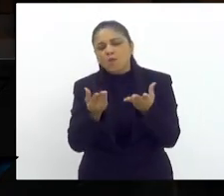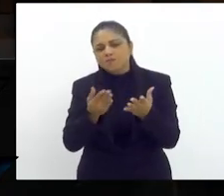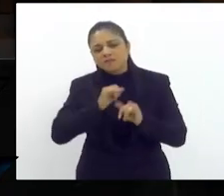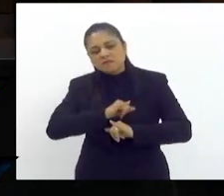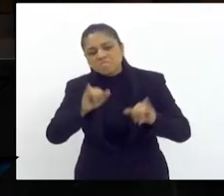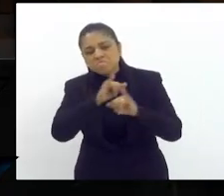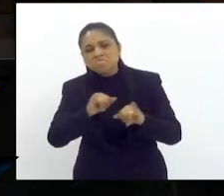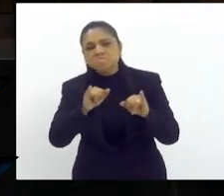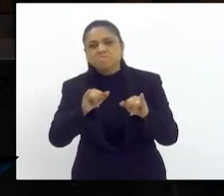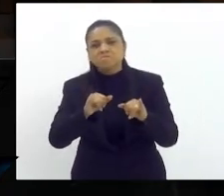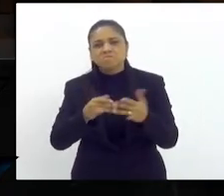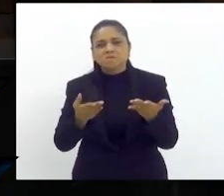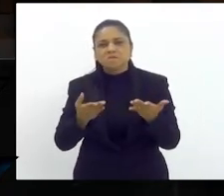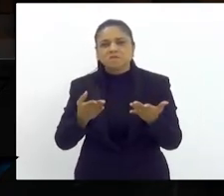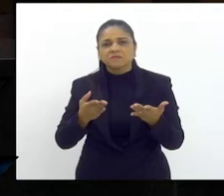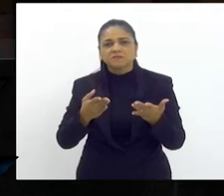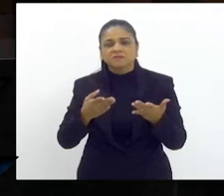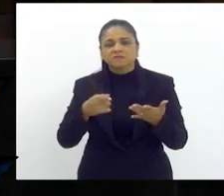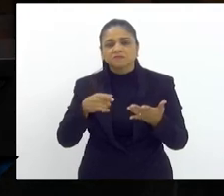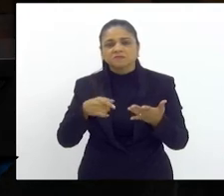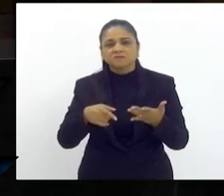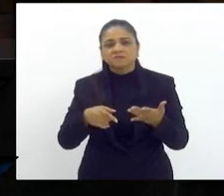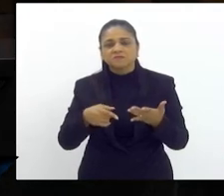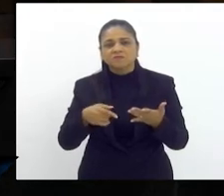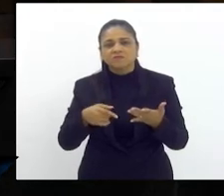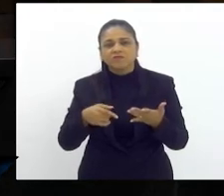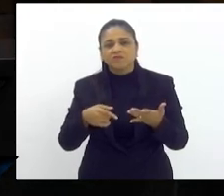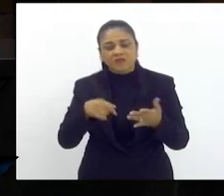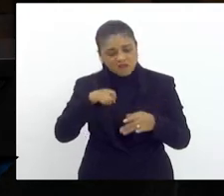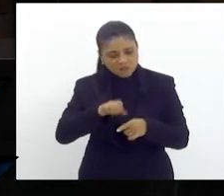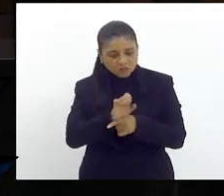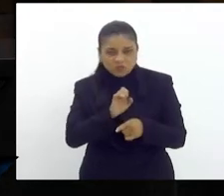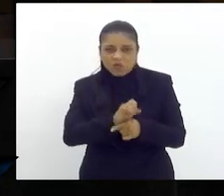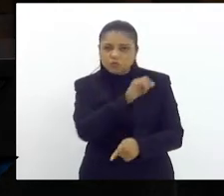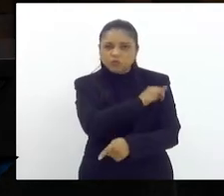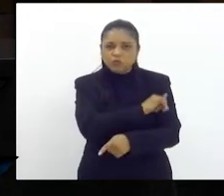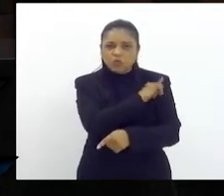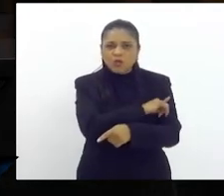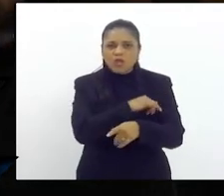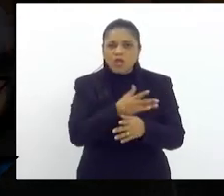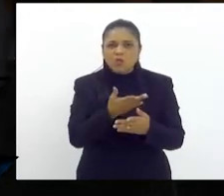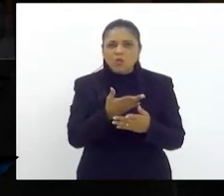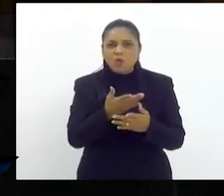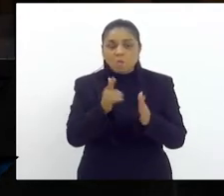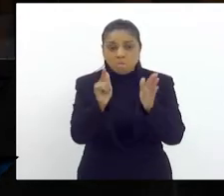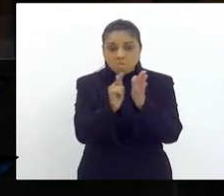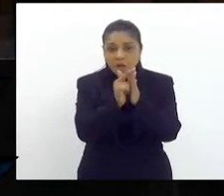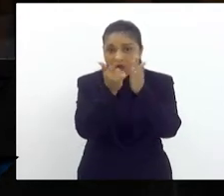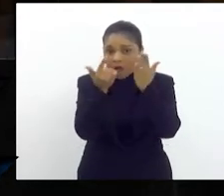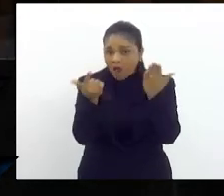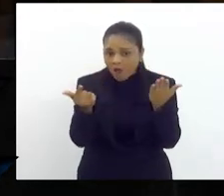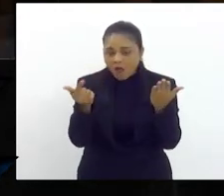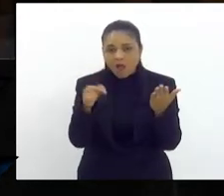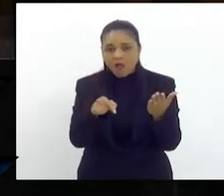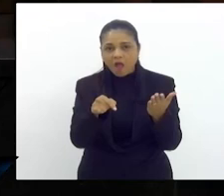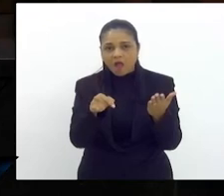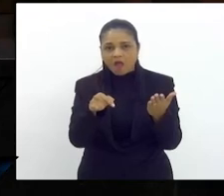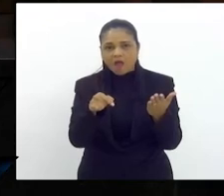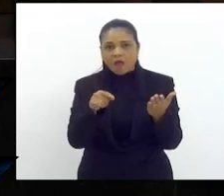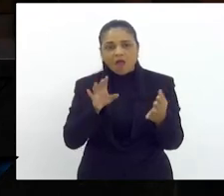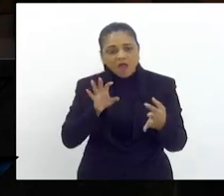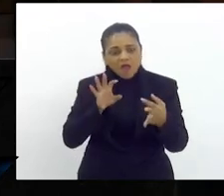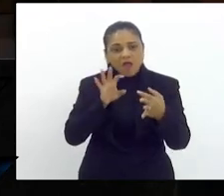regular no nosso estado vem até mesmo em Manchete atribuir